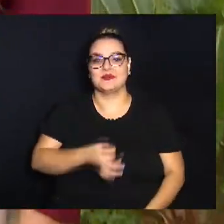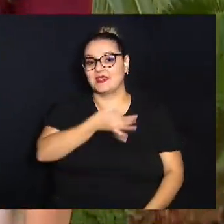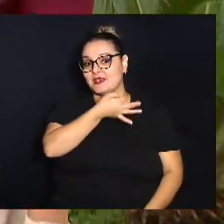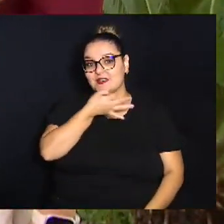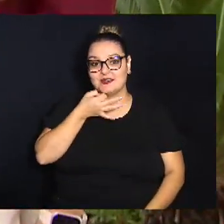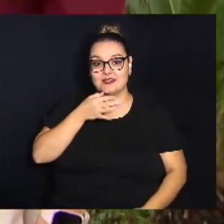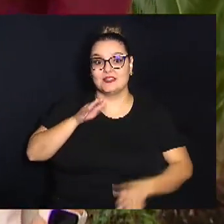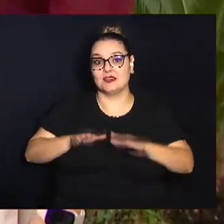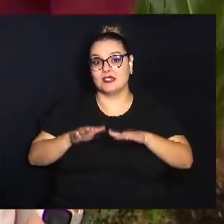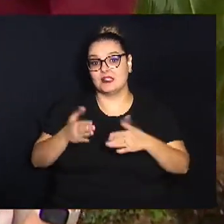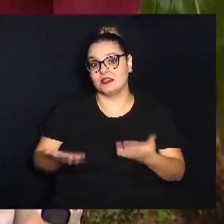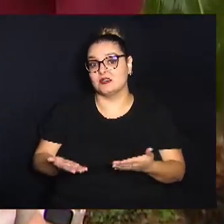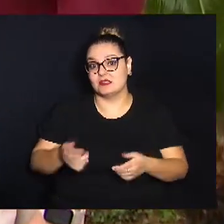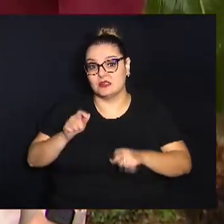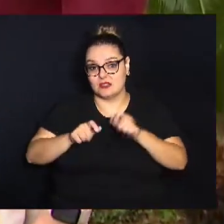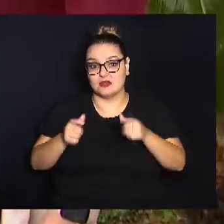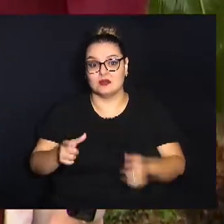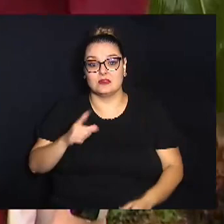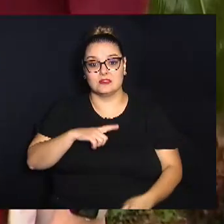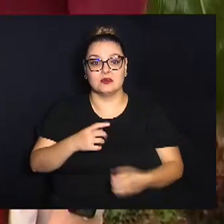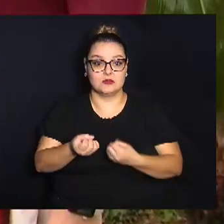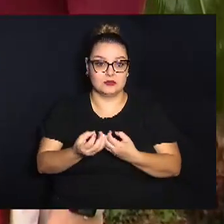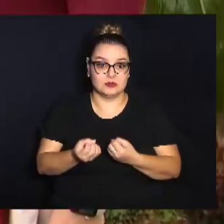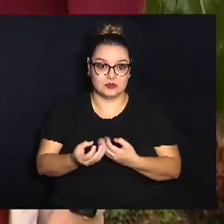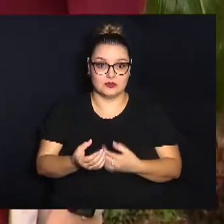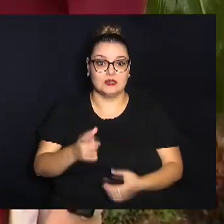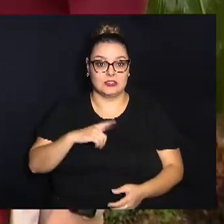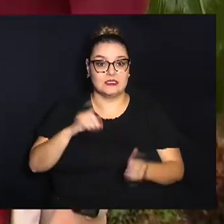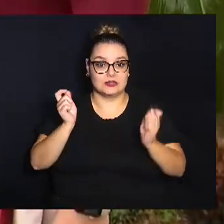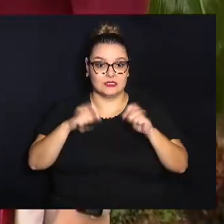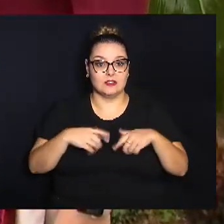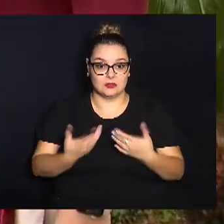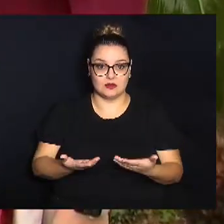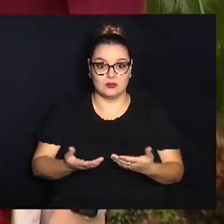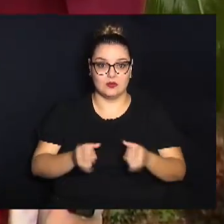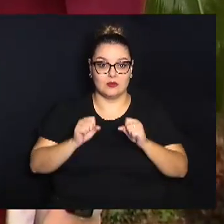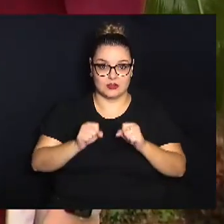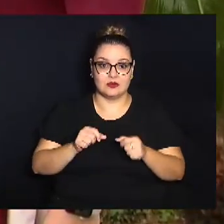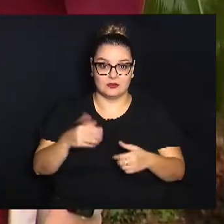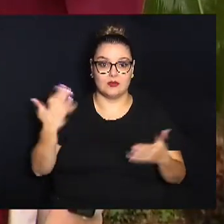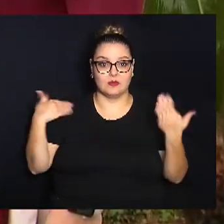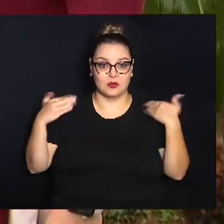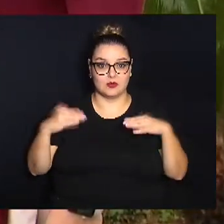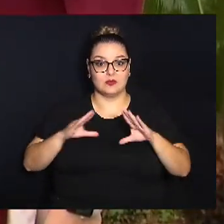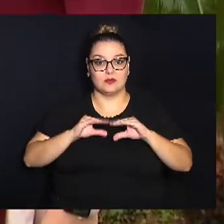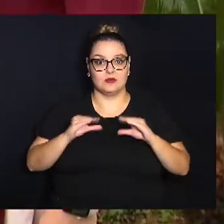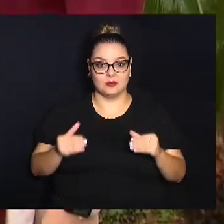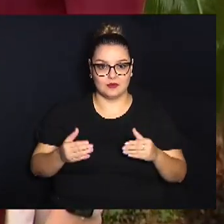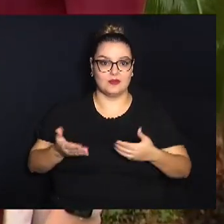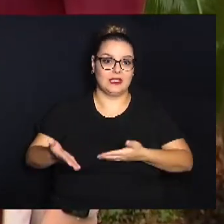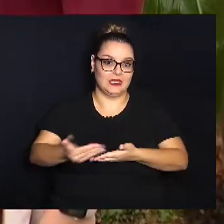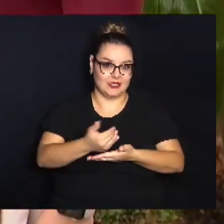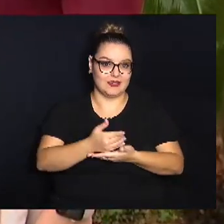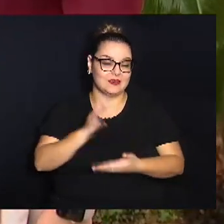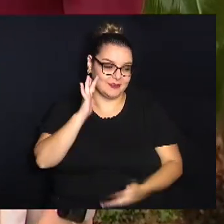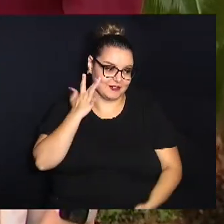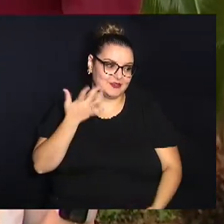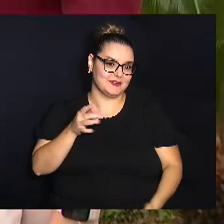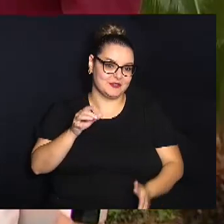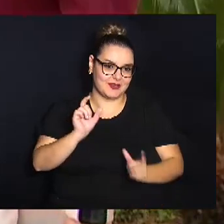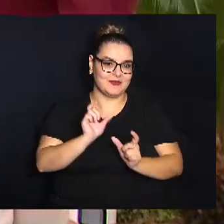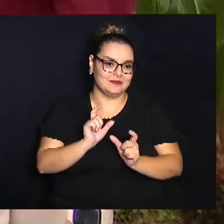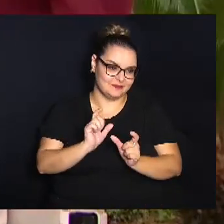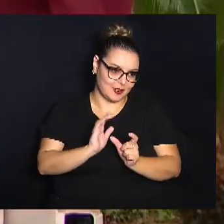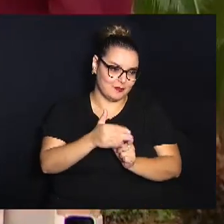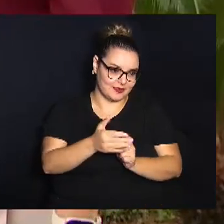porque nem sempre as pessoas têm informação, mas tem essa possibilidade de poder fazer um passeio com mais conforto, acolhimento, acho que é a palavra, né?